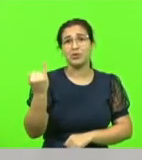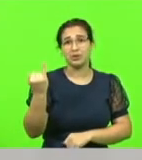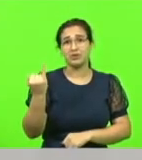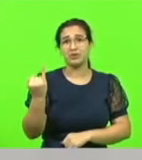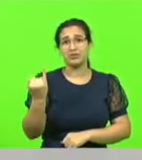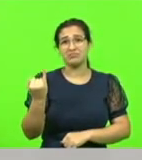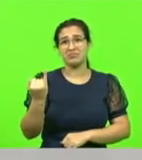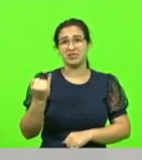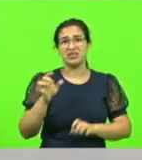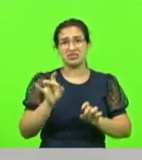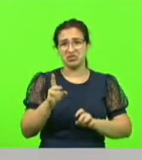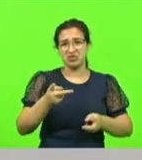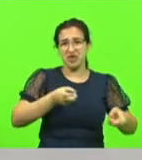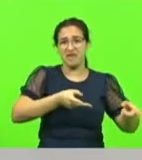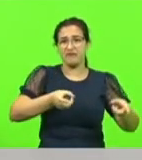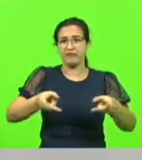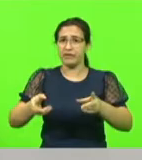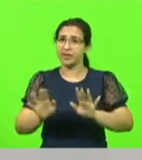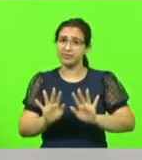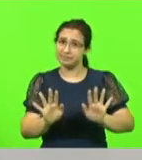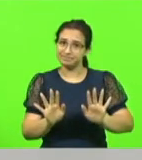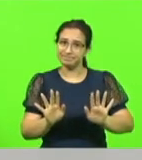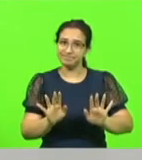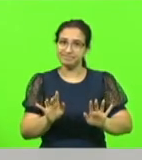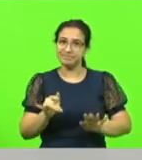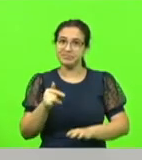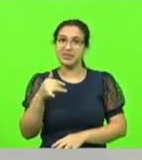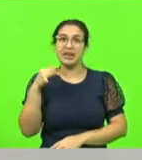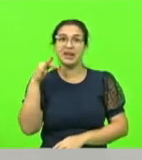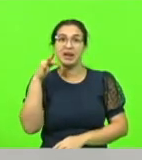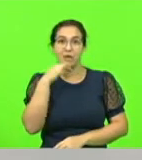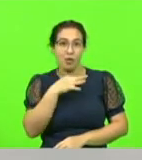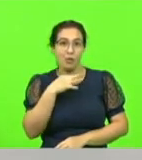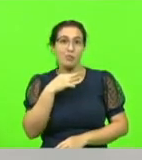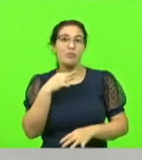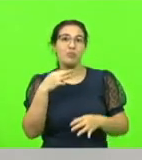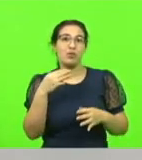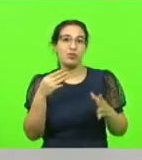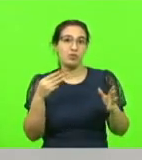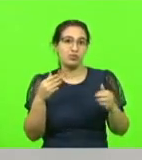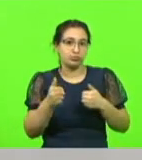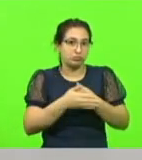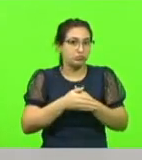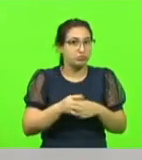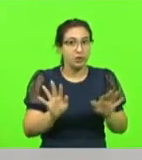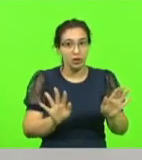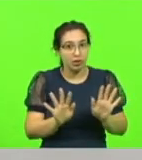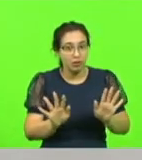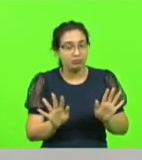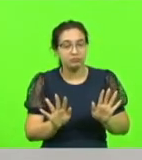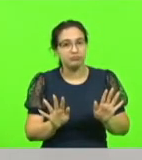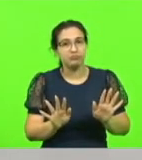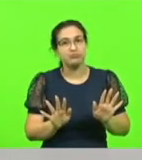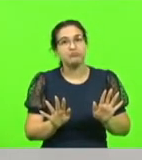comercial. Óbvio, e não vou esconder, e coloquei na minha rede social, deputado Fabiano,